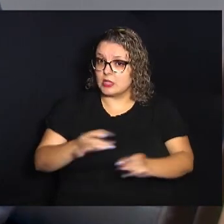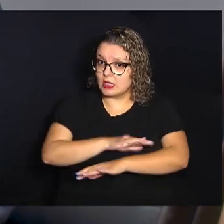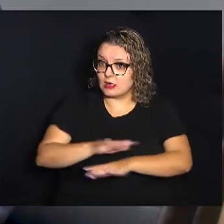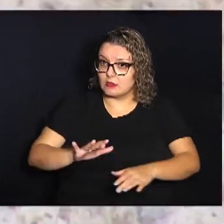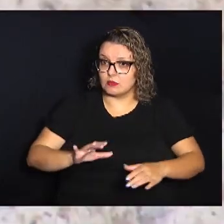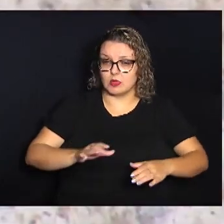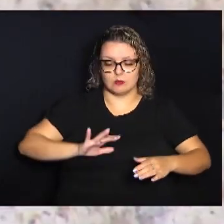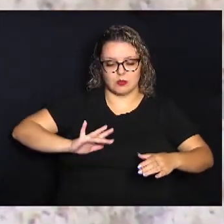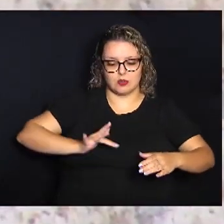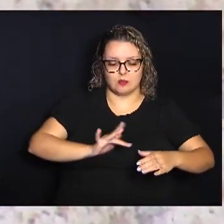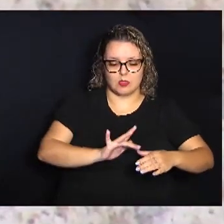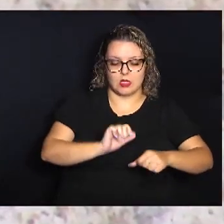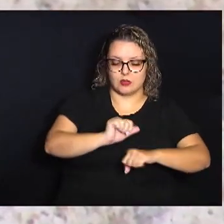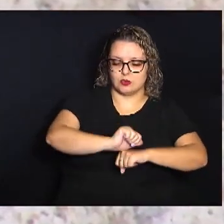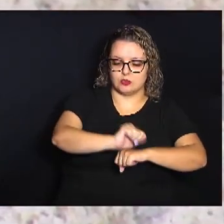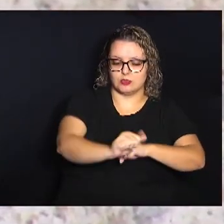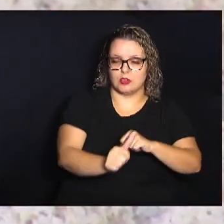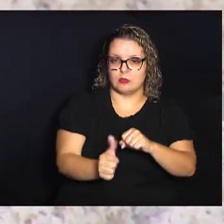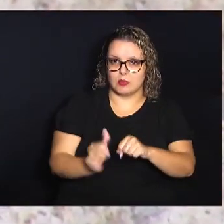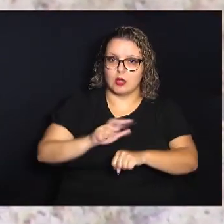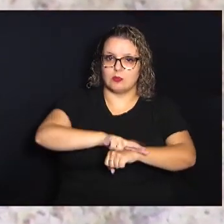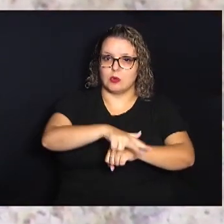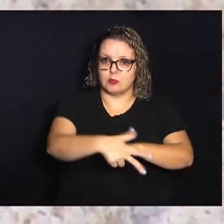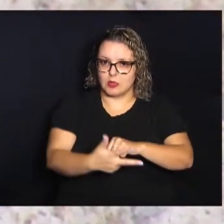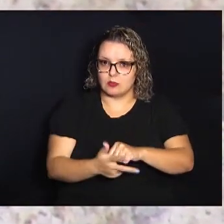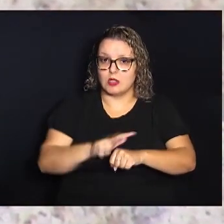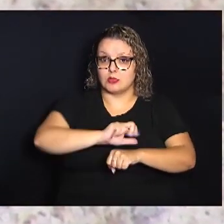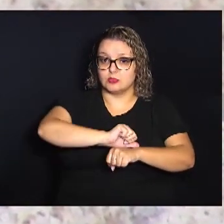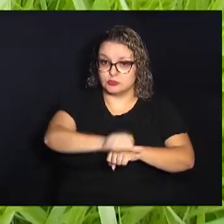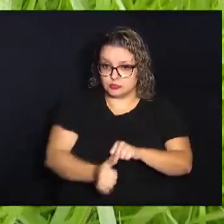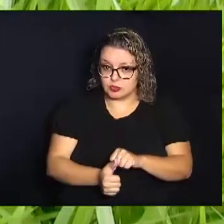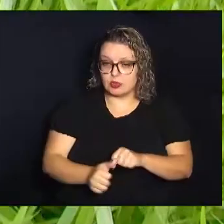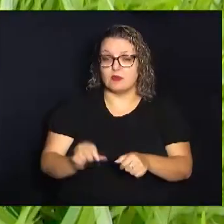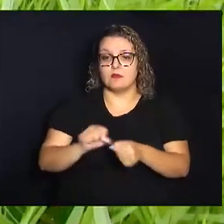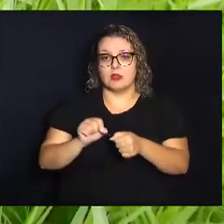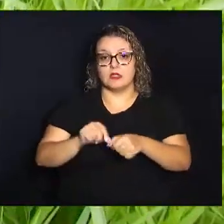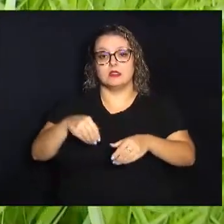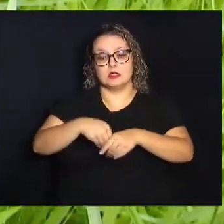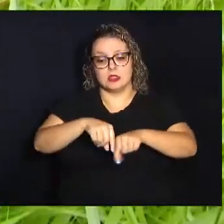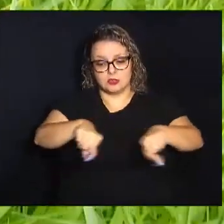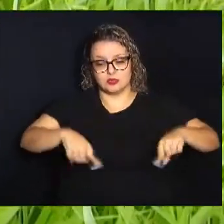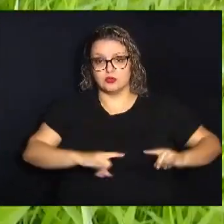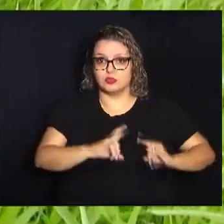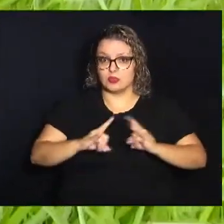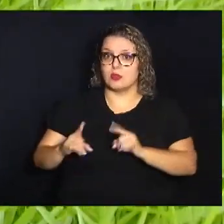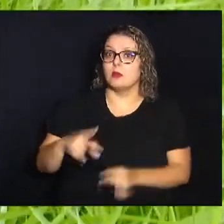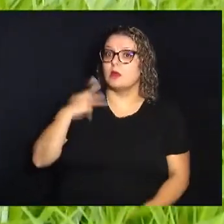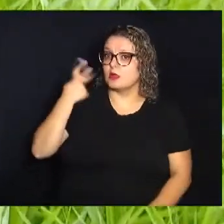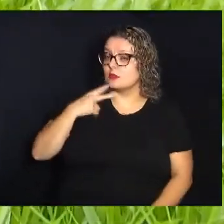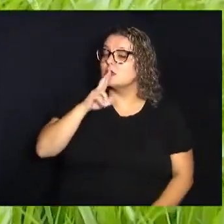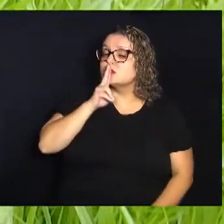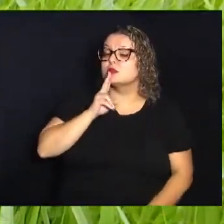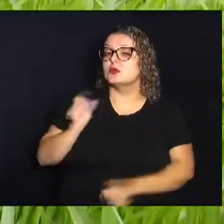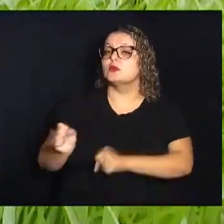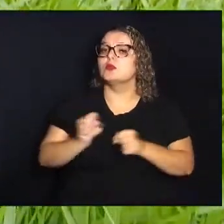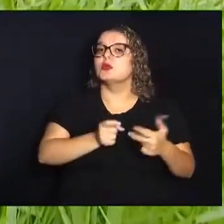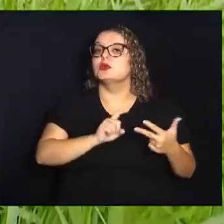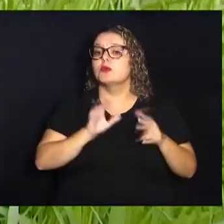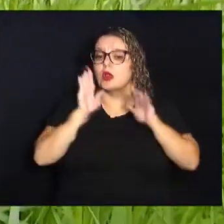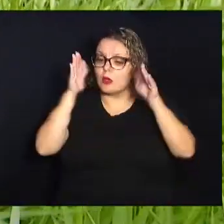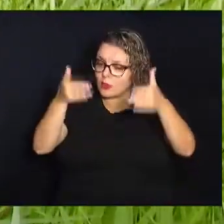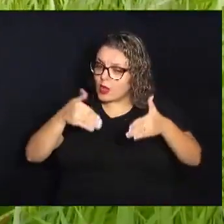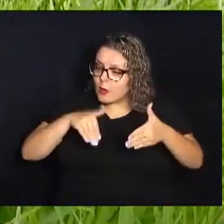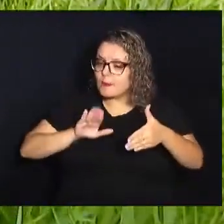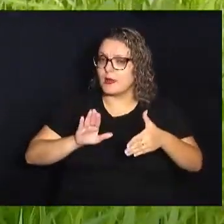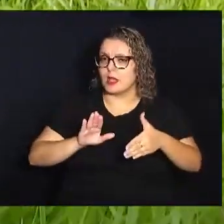Aedes aegypti sejam realizadas inclusive em condomínios. Para Osser, o Poder Executivo terá que focar ainda